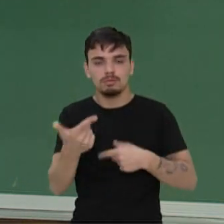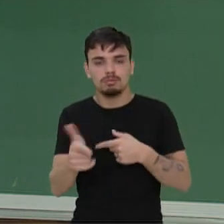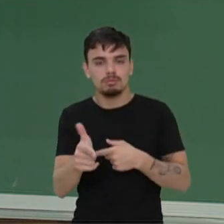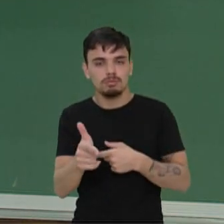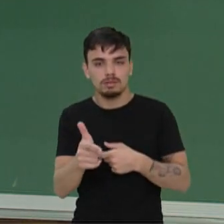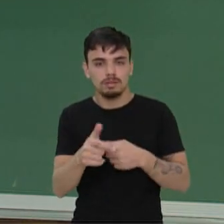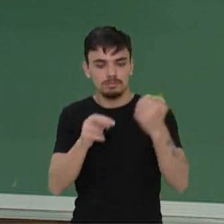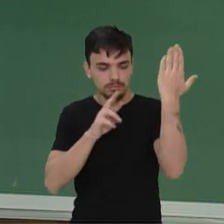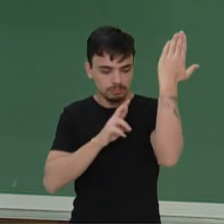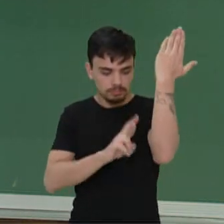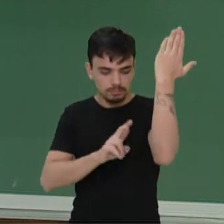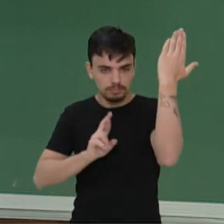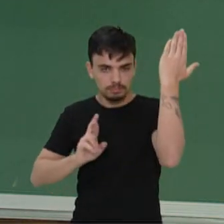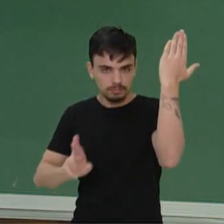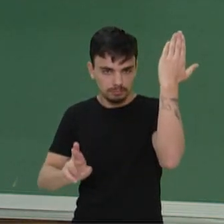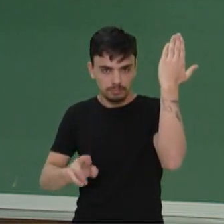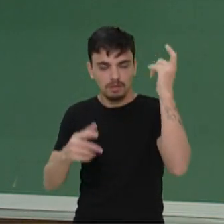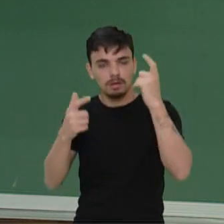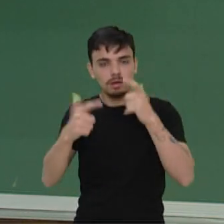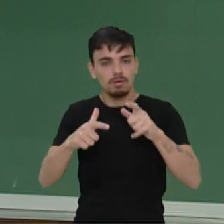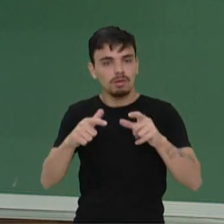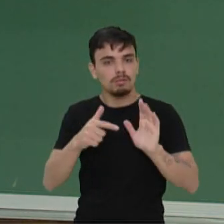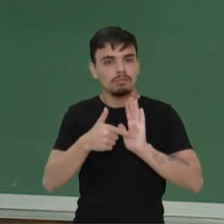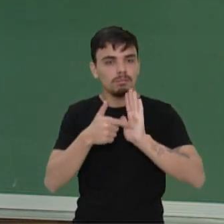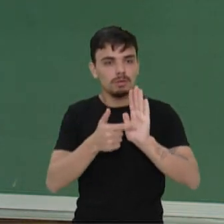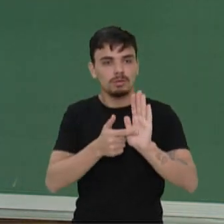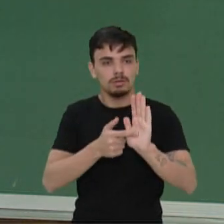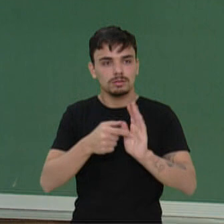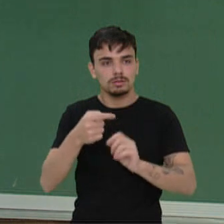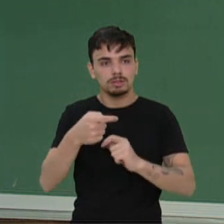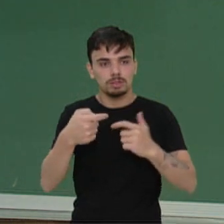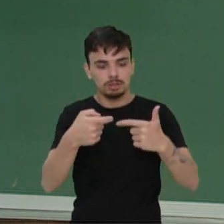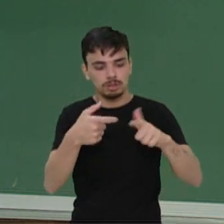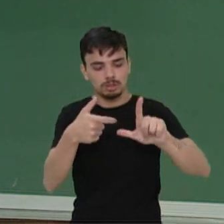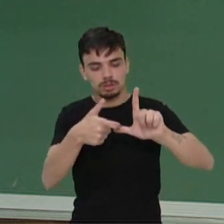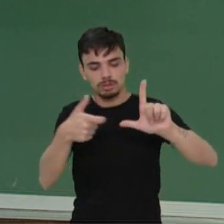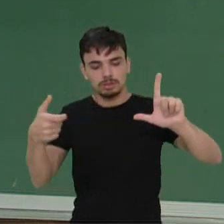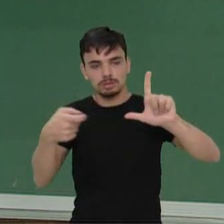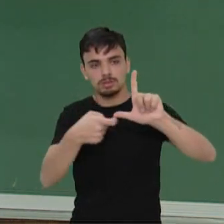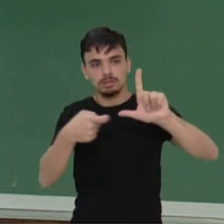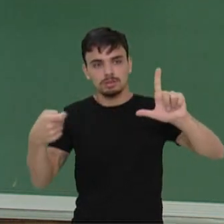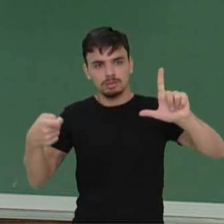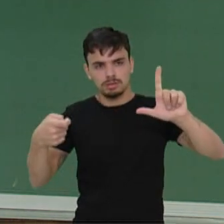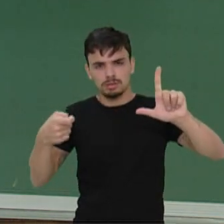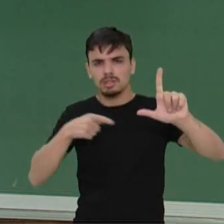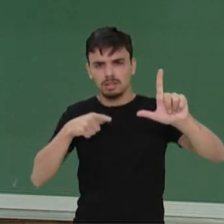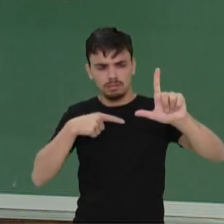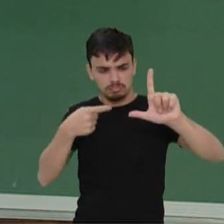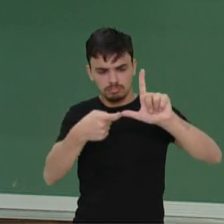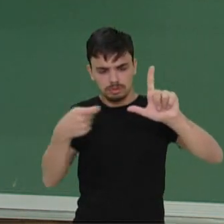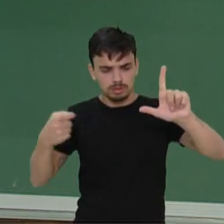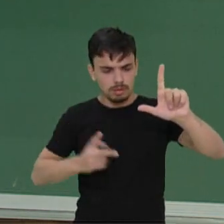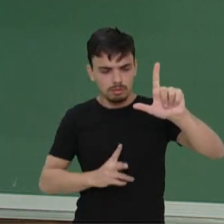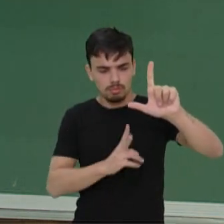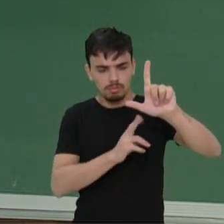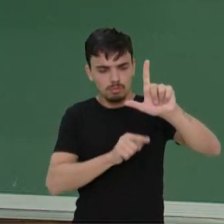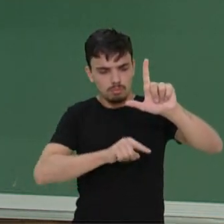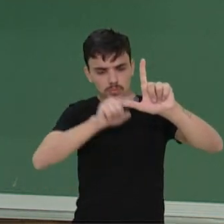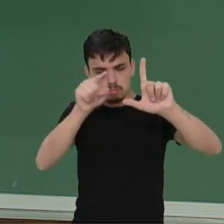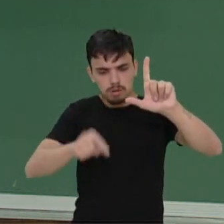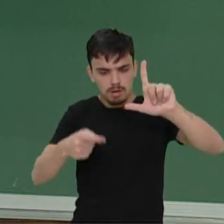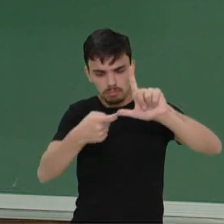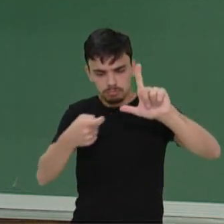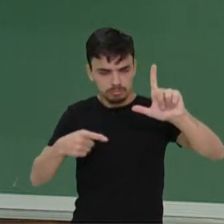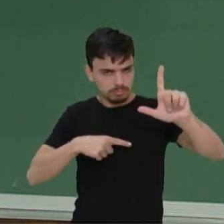sei que não tem raiz? Porque raiz é onde corta o eixo X. Onde está o eixo X aqui? O gráfico está cortando o eixo X? Não, né? Então não